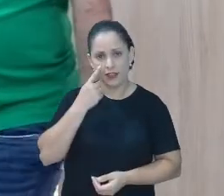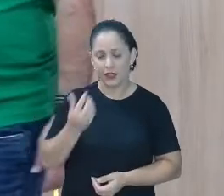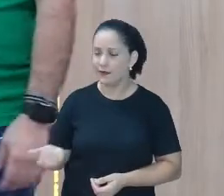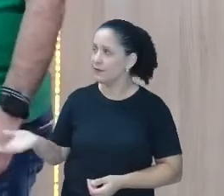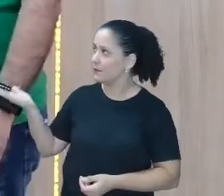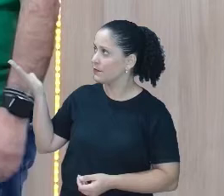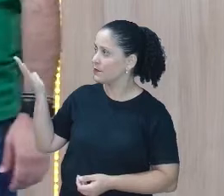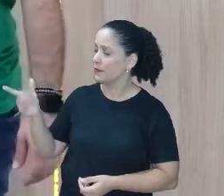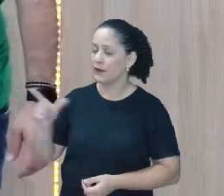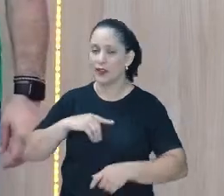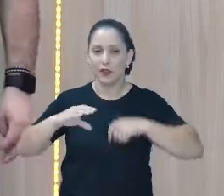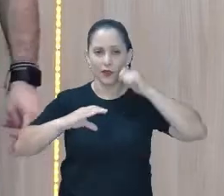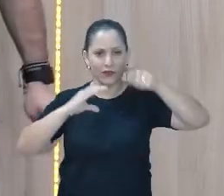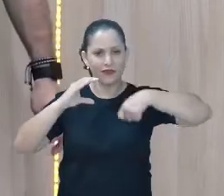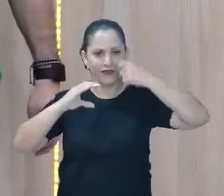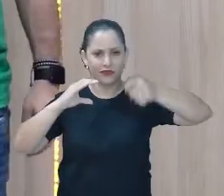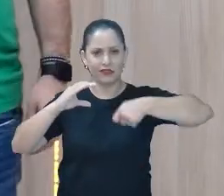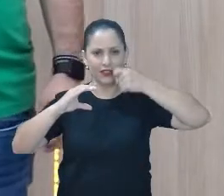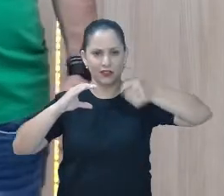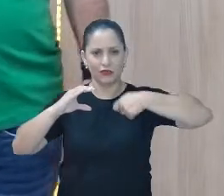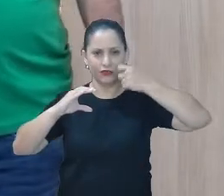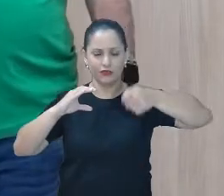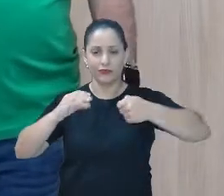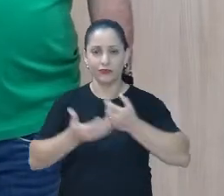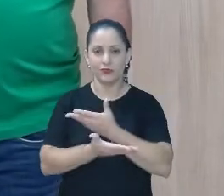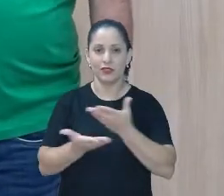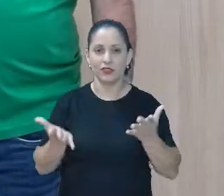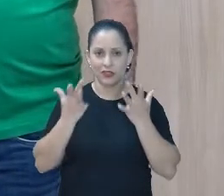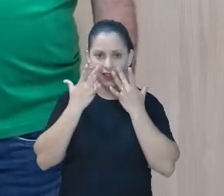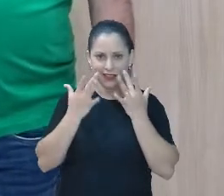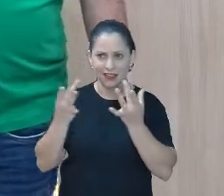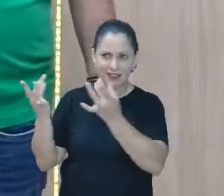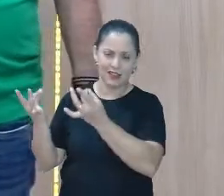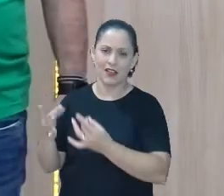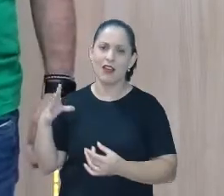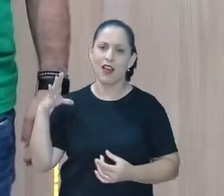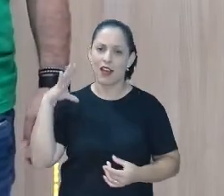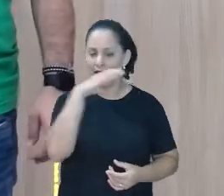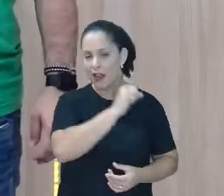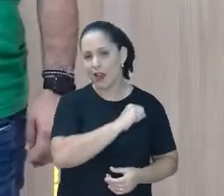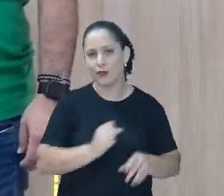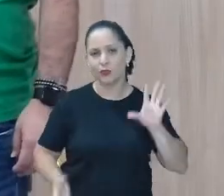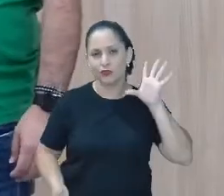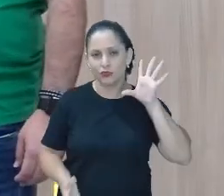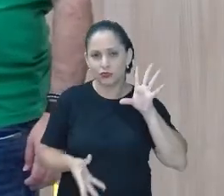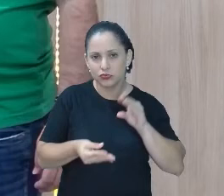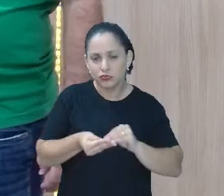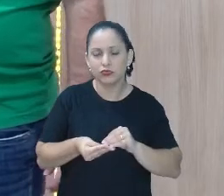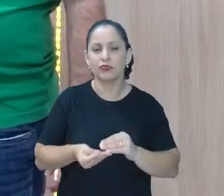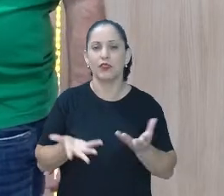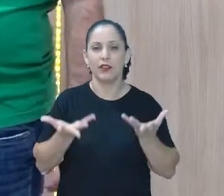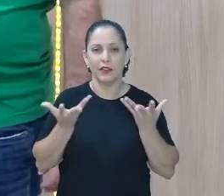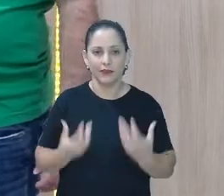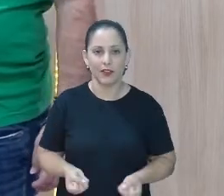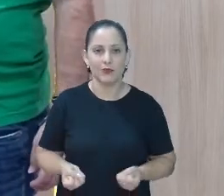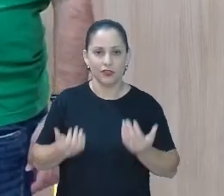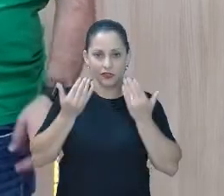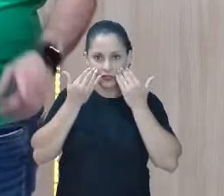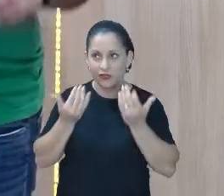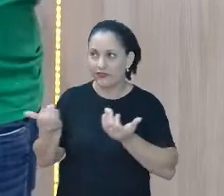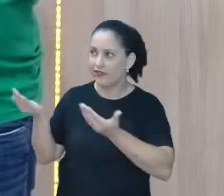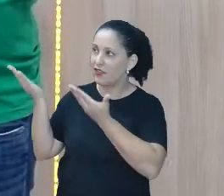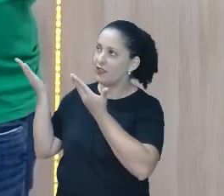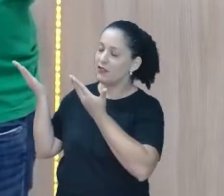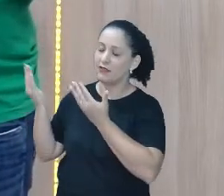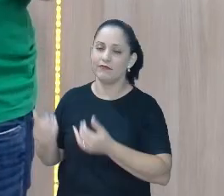começar assistindo um breve vídeo, eu quero que vocês prestem atenção, é um vídeo curto, né? Então vamos começar assistindo um vídeo,